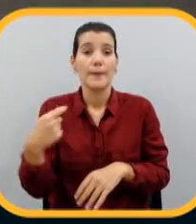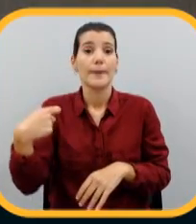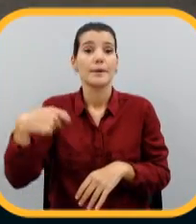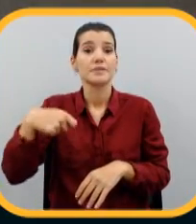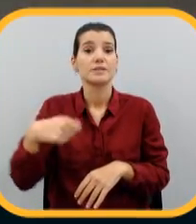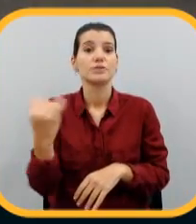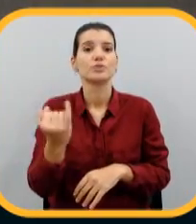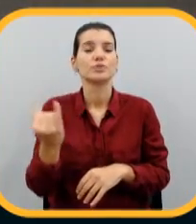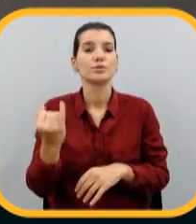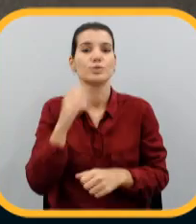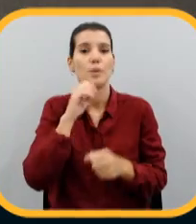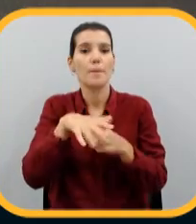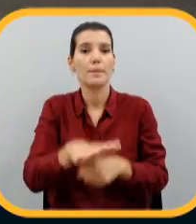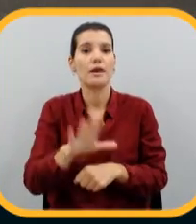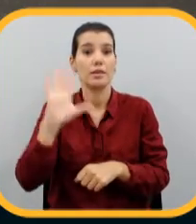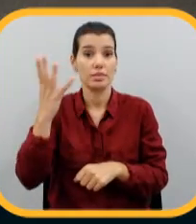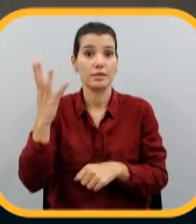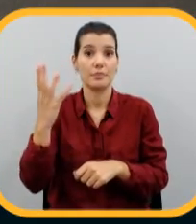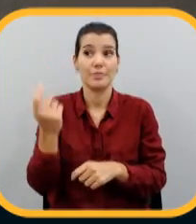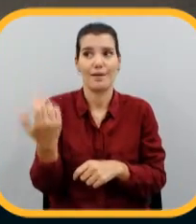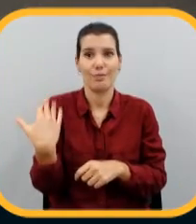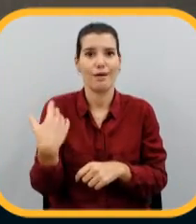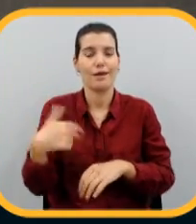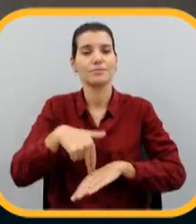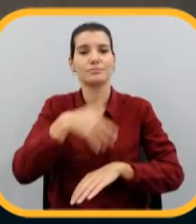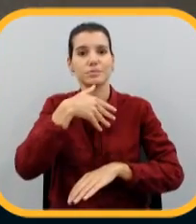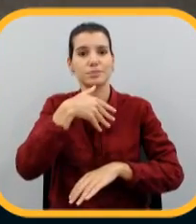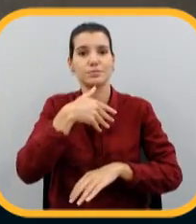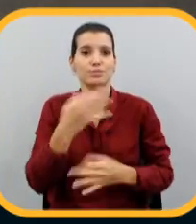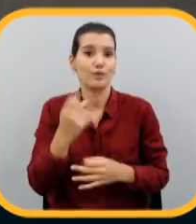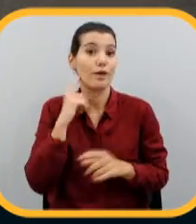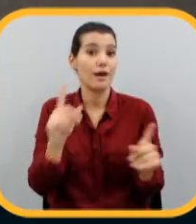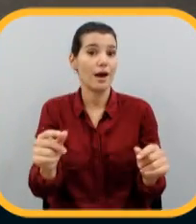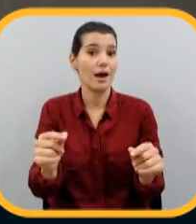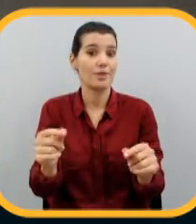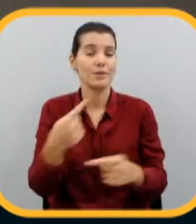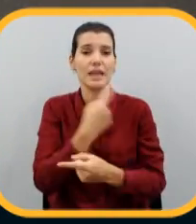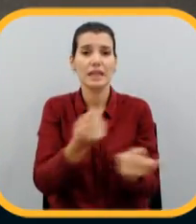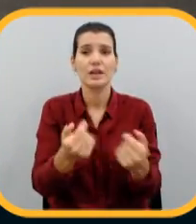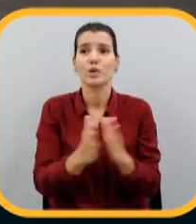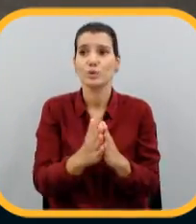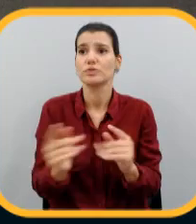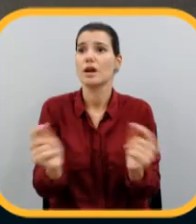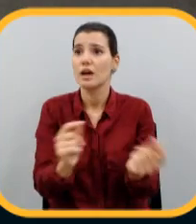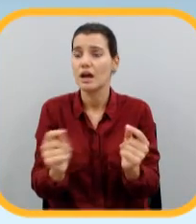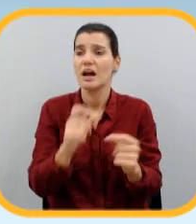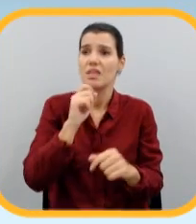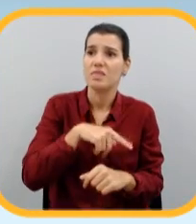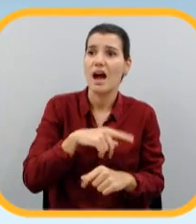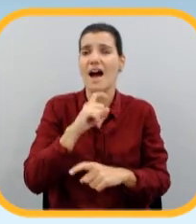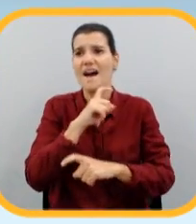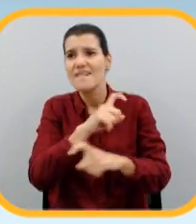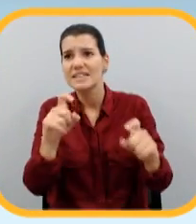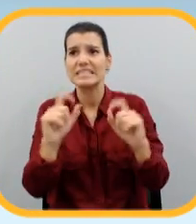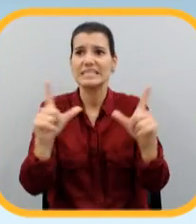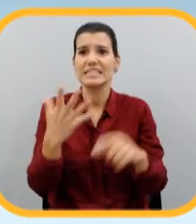como o presidente do Instituto do Mar e da Atmosfera estava há pouco a dizer na rádio, estamos todos a